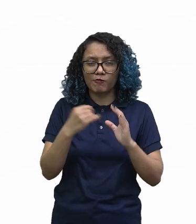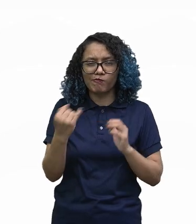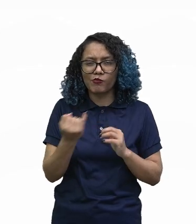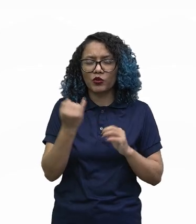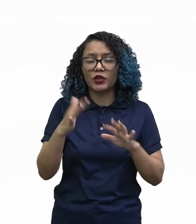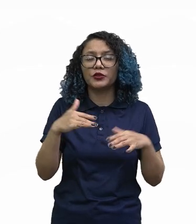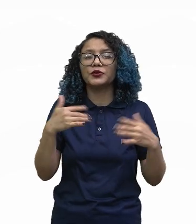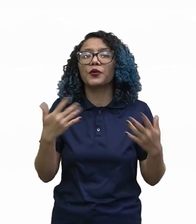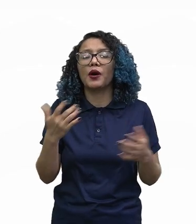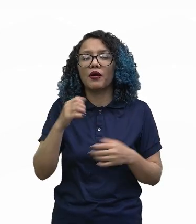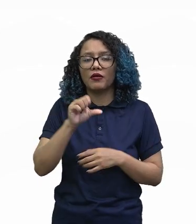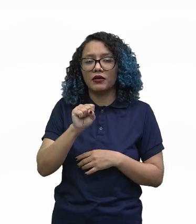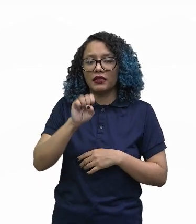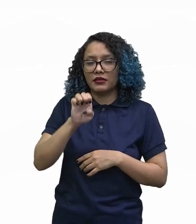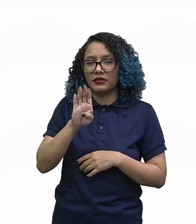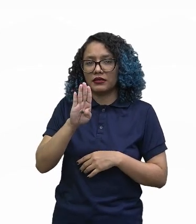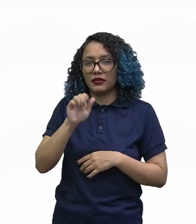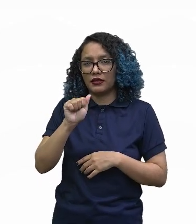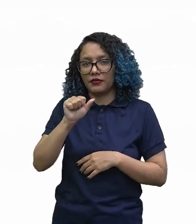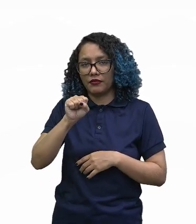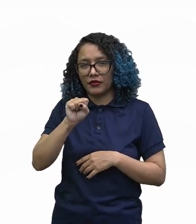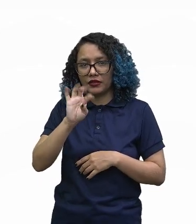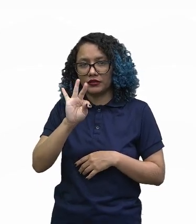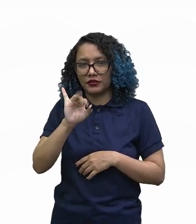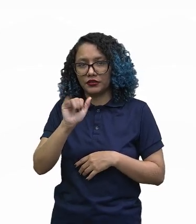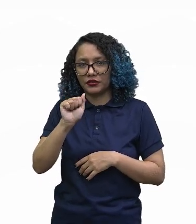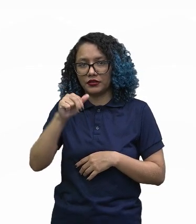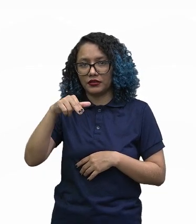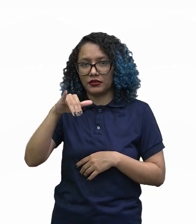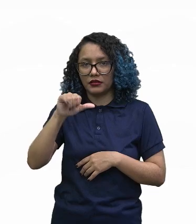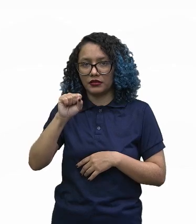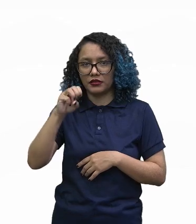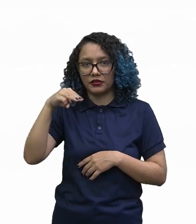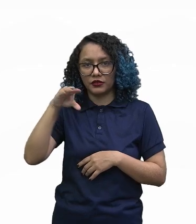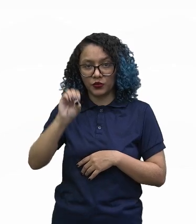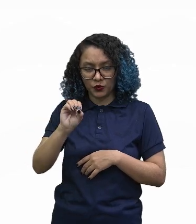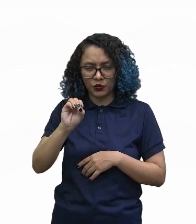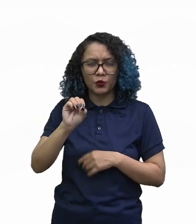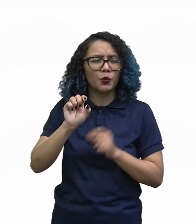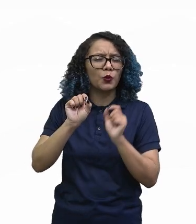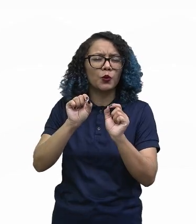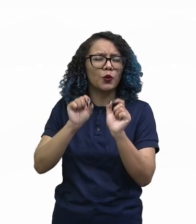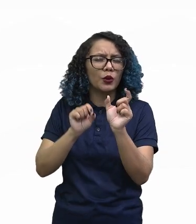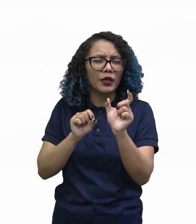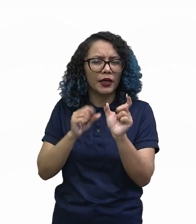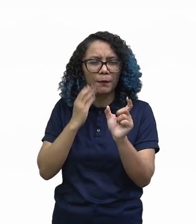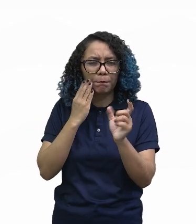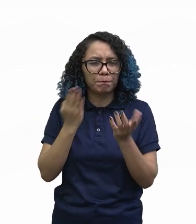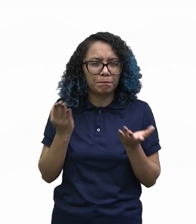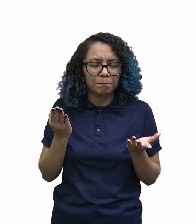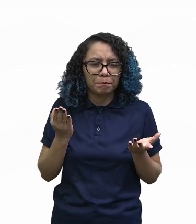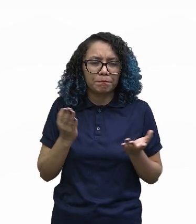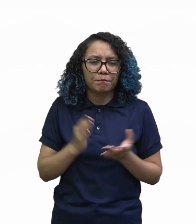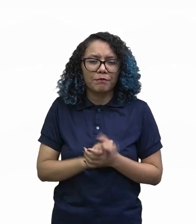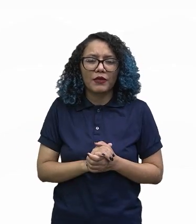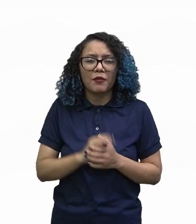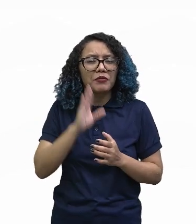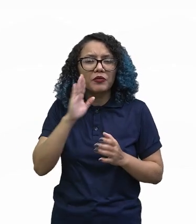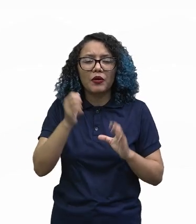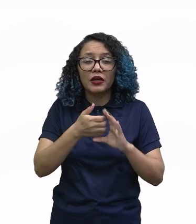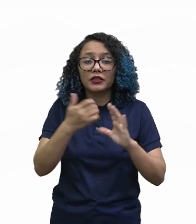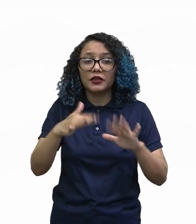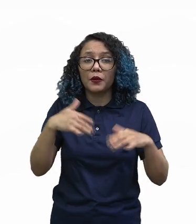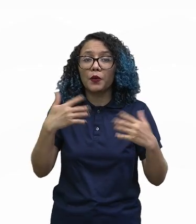é o sebastianismo, né? Esse sebastianismo, ele apresenta como principal característica